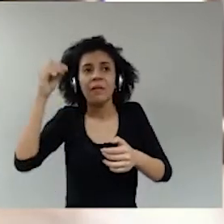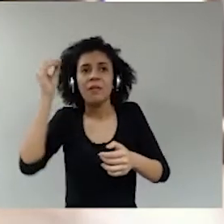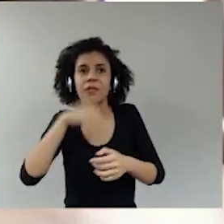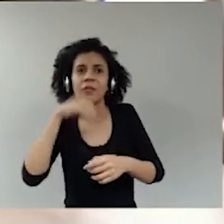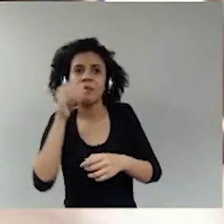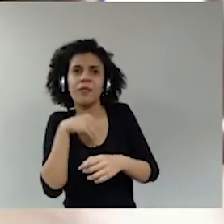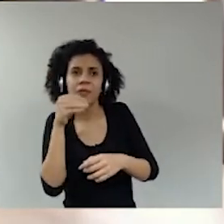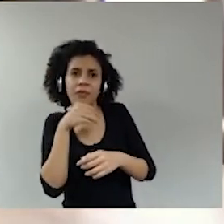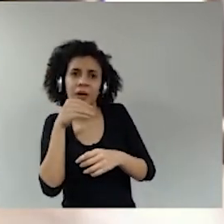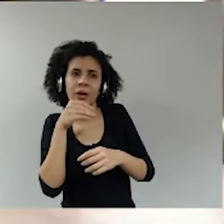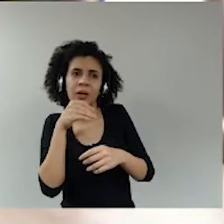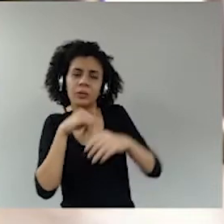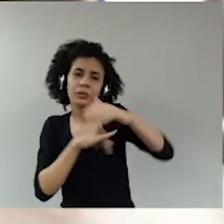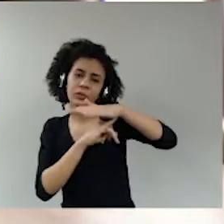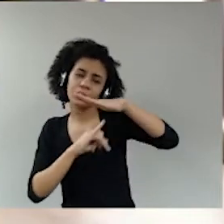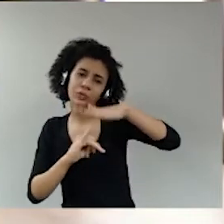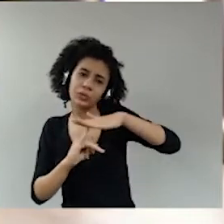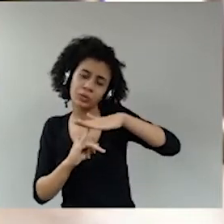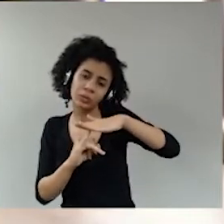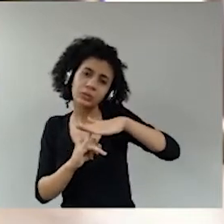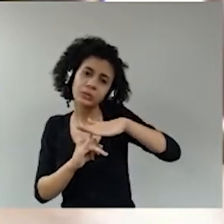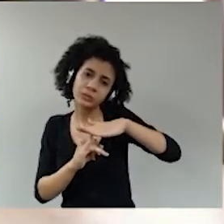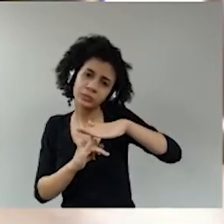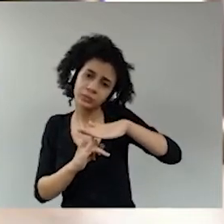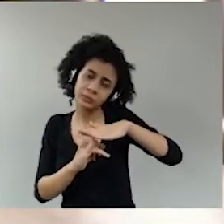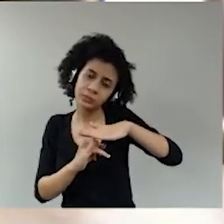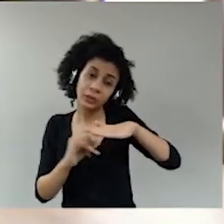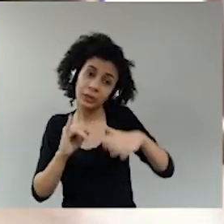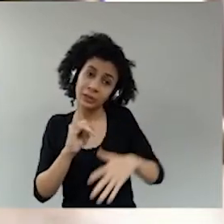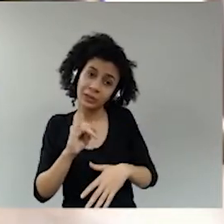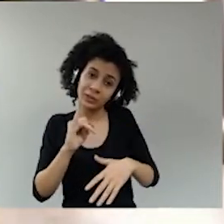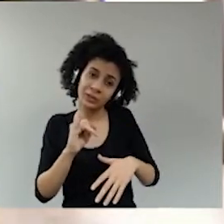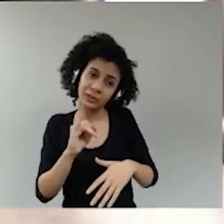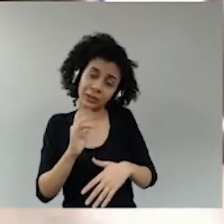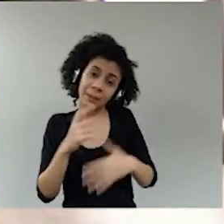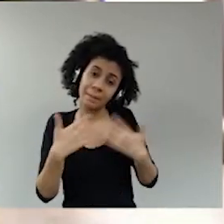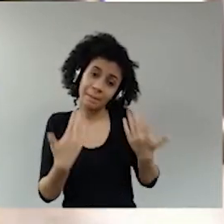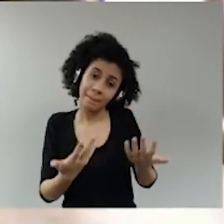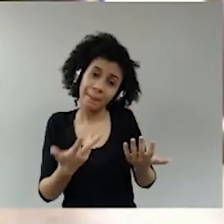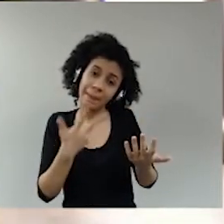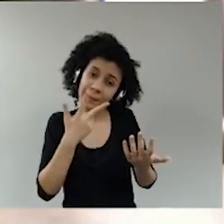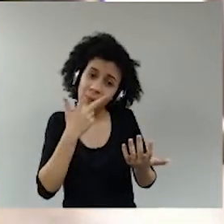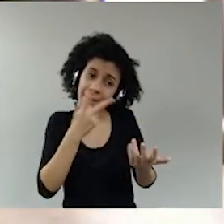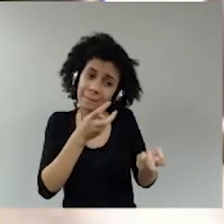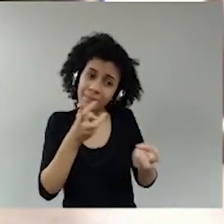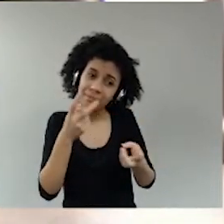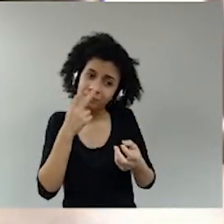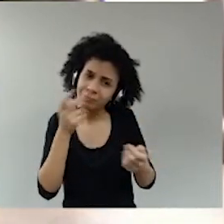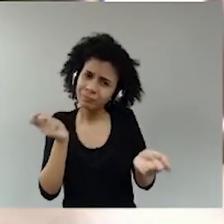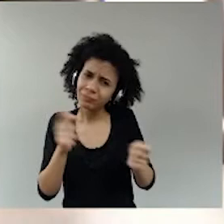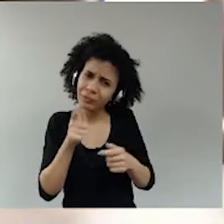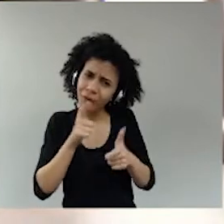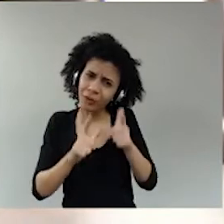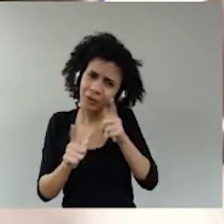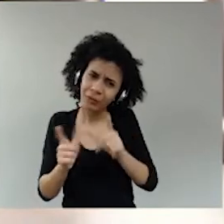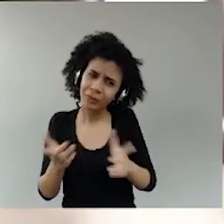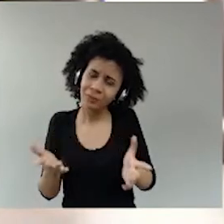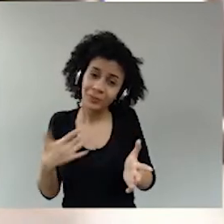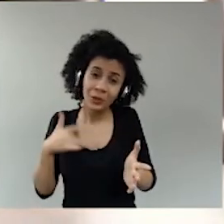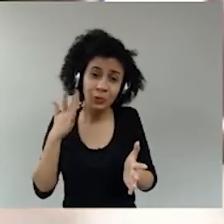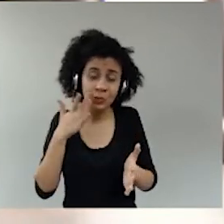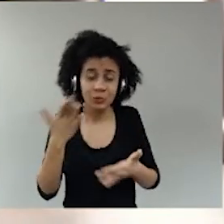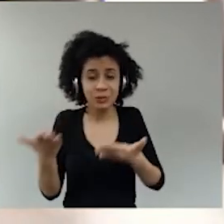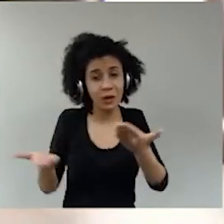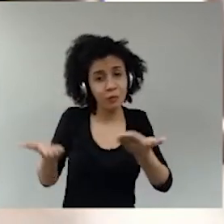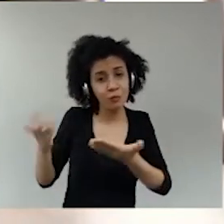enfraquecer as instituições. E isso está dando certo. Não sei, Elton, não sei,